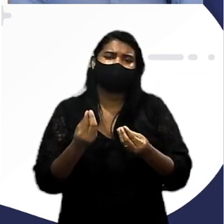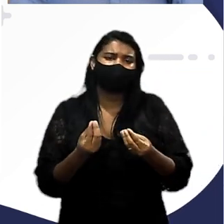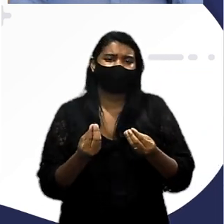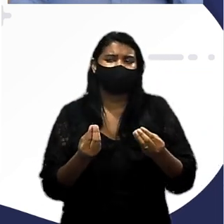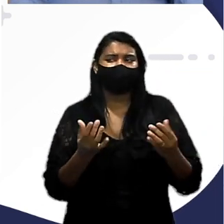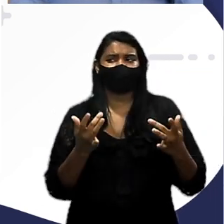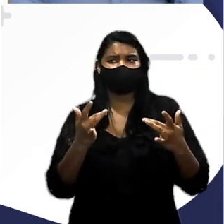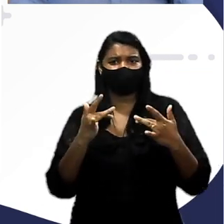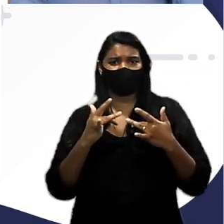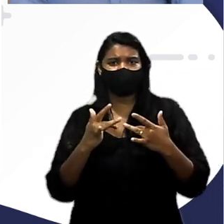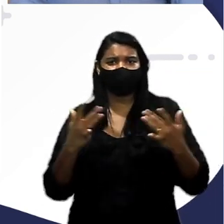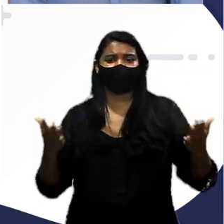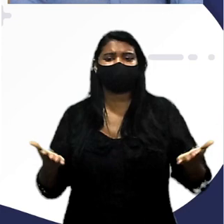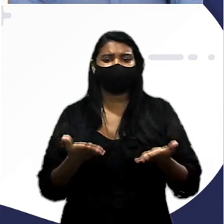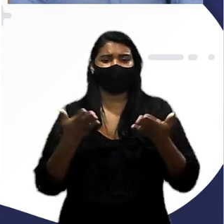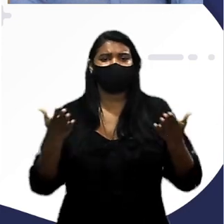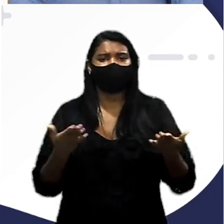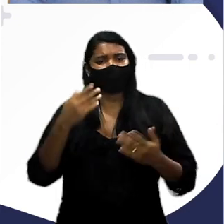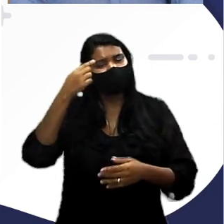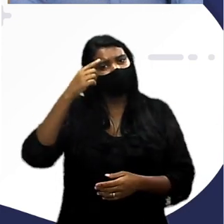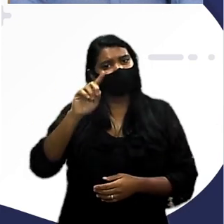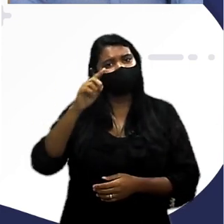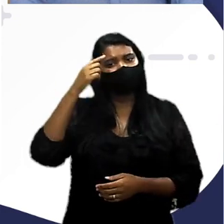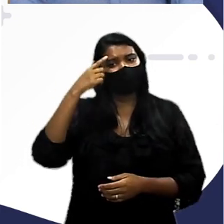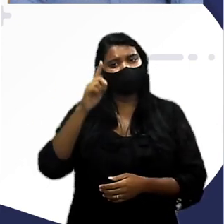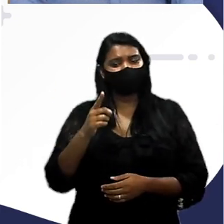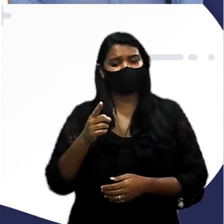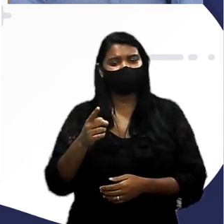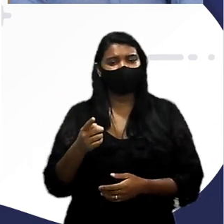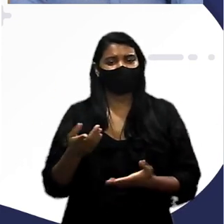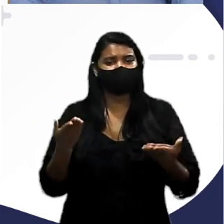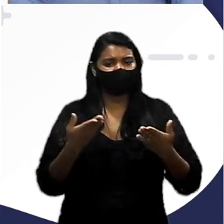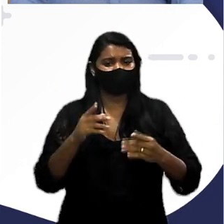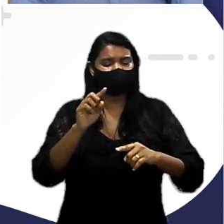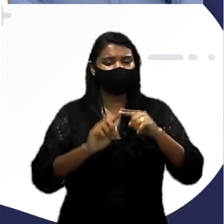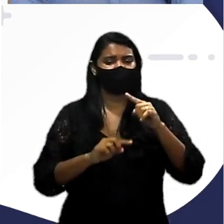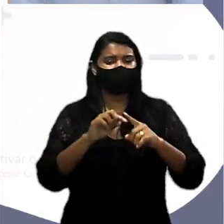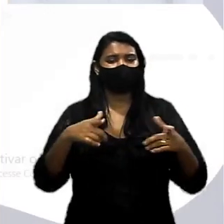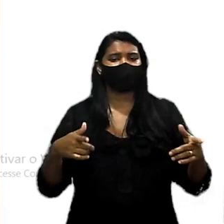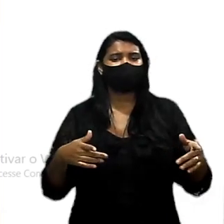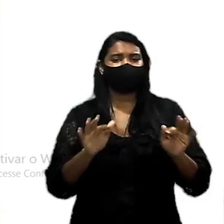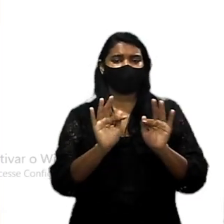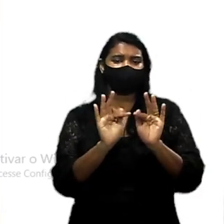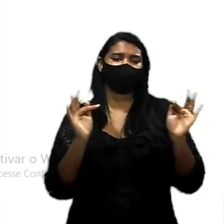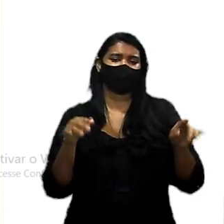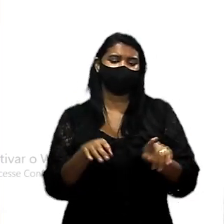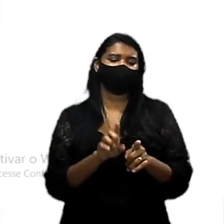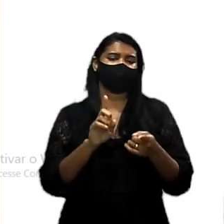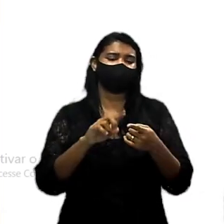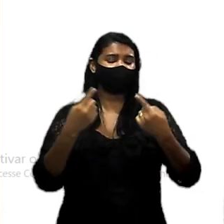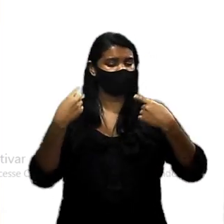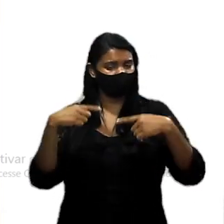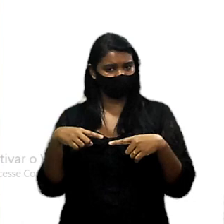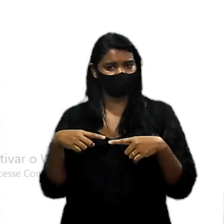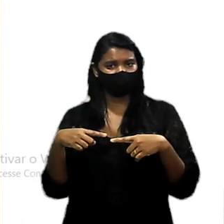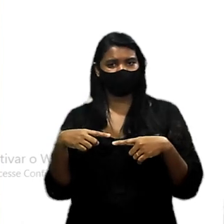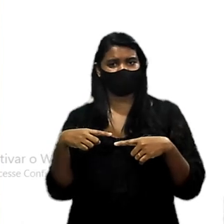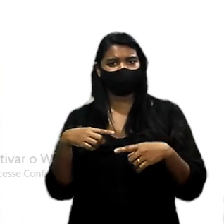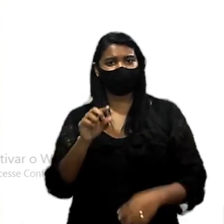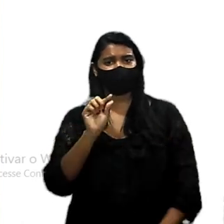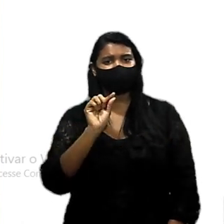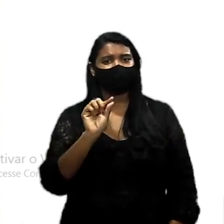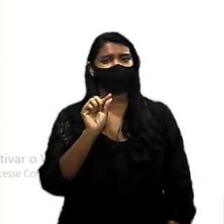sintam motivados no dia a dia para exercer as suas atividades, as suas funções? Isso é um desafio para